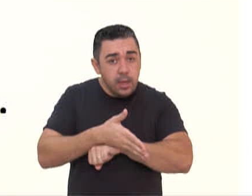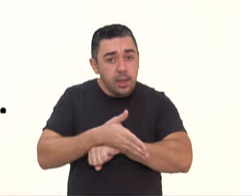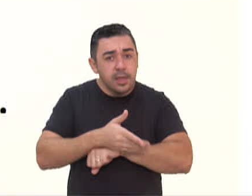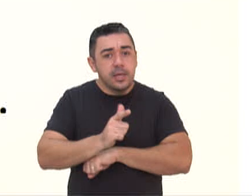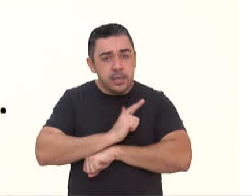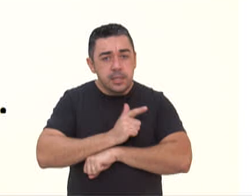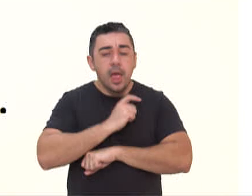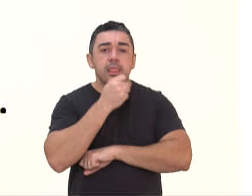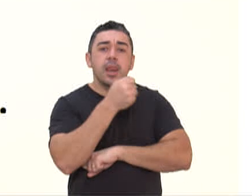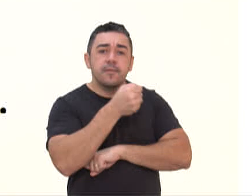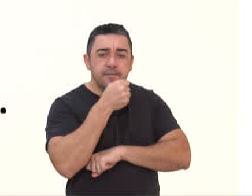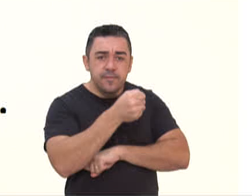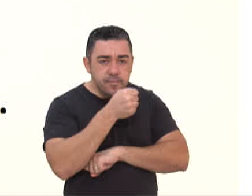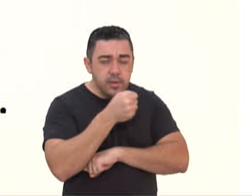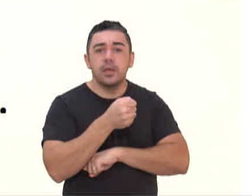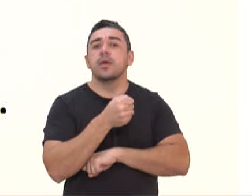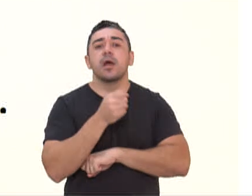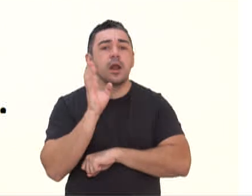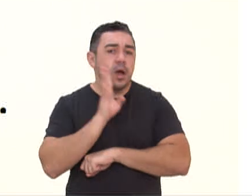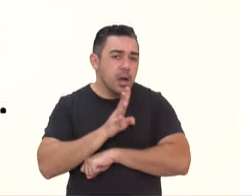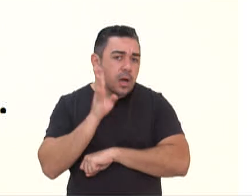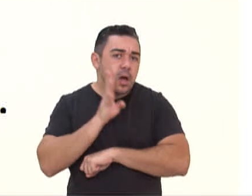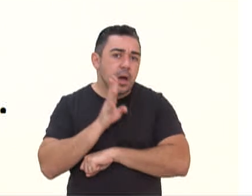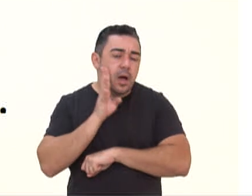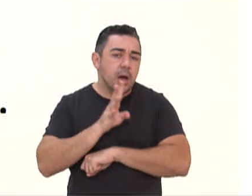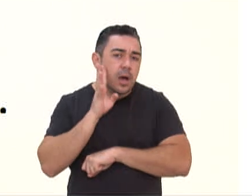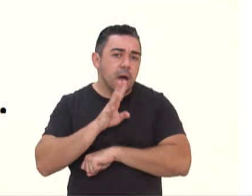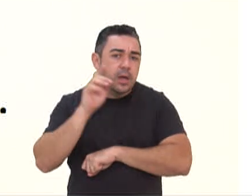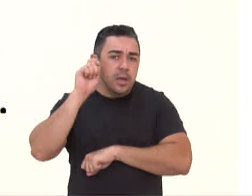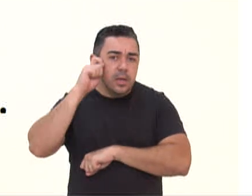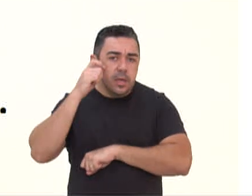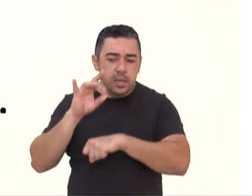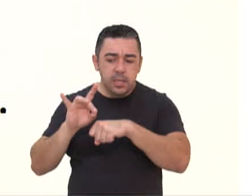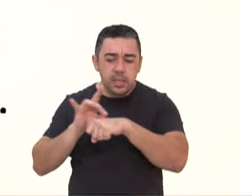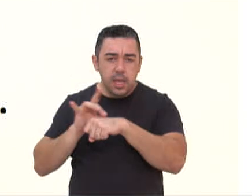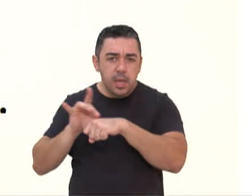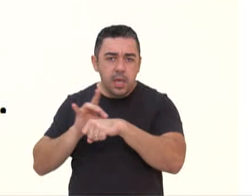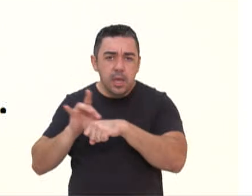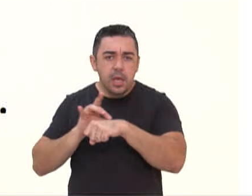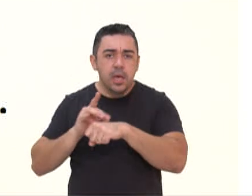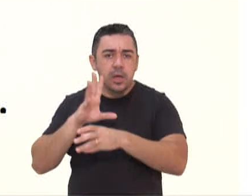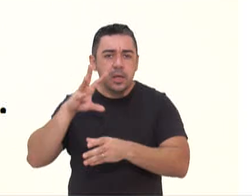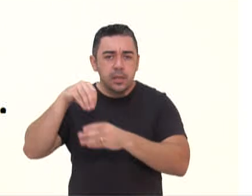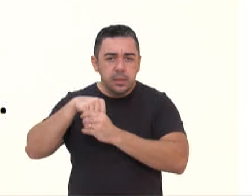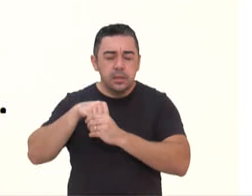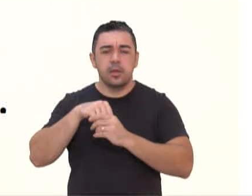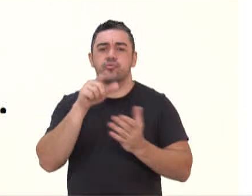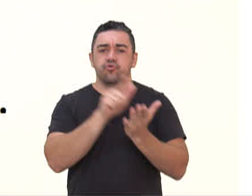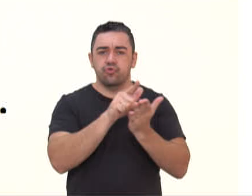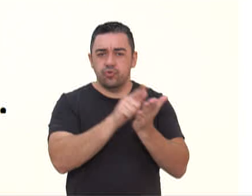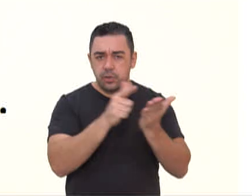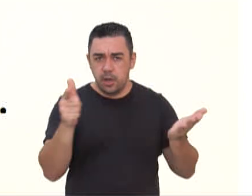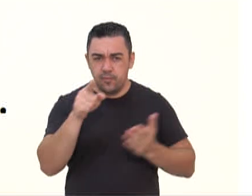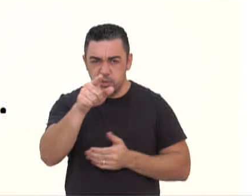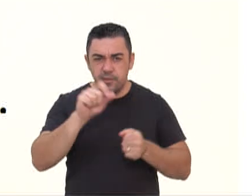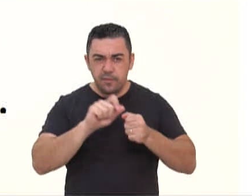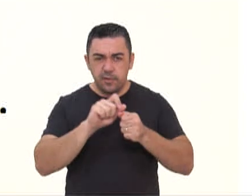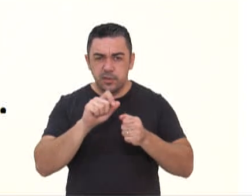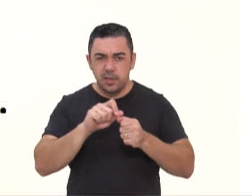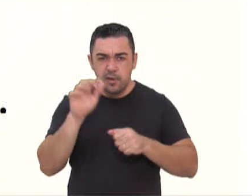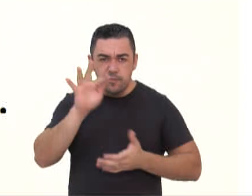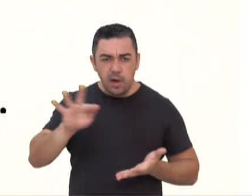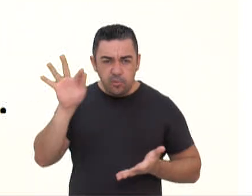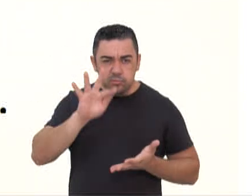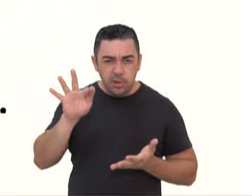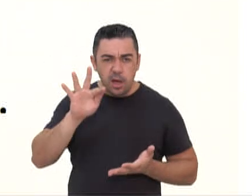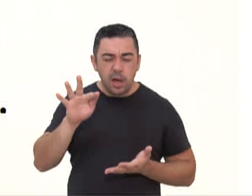uma entrevista muito legal sobre esse negro na imprensa. Você que se interessa por esse assunto, vai fazer faculdade de jornalismo, dá